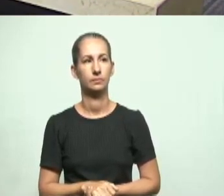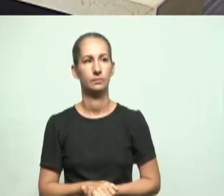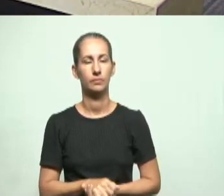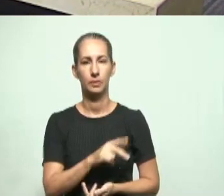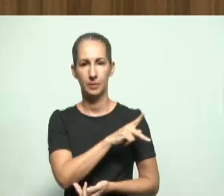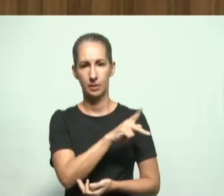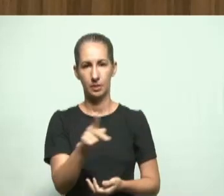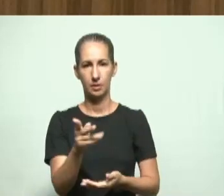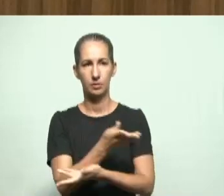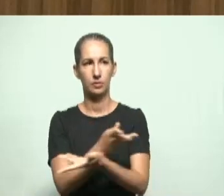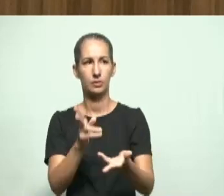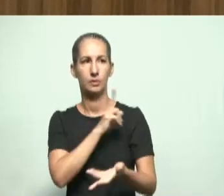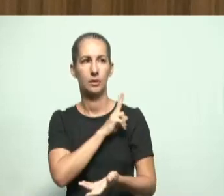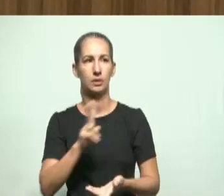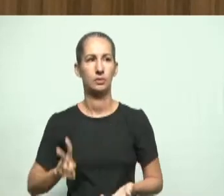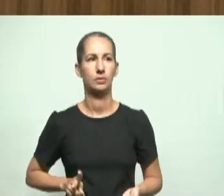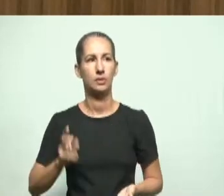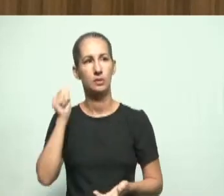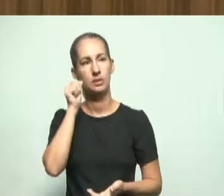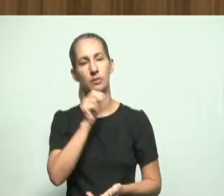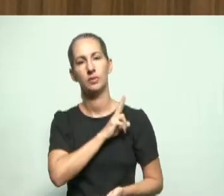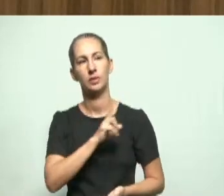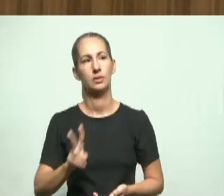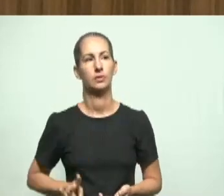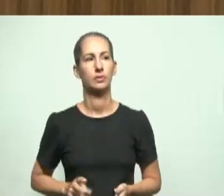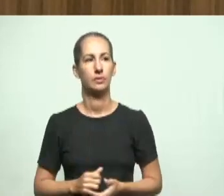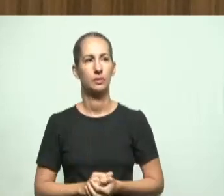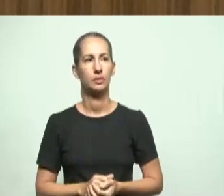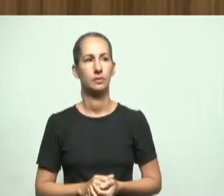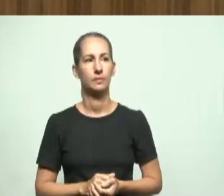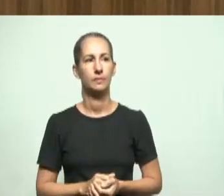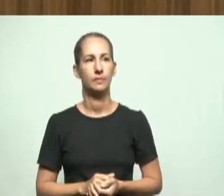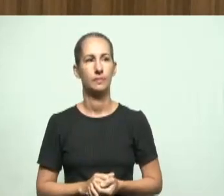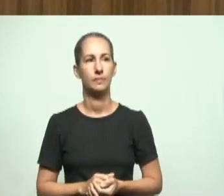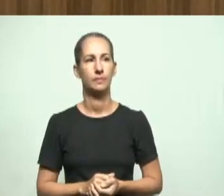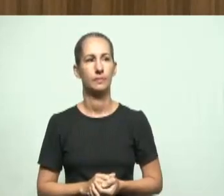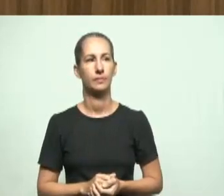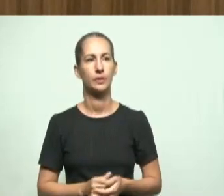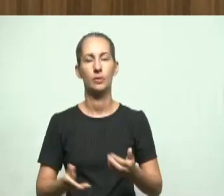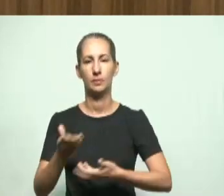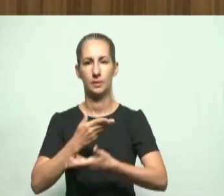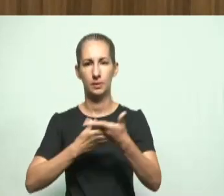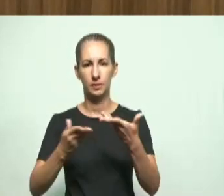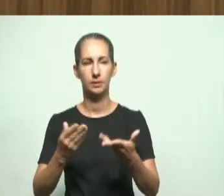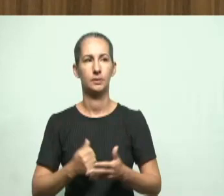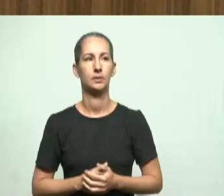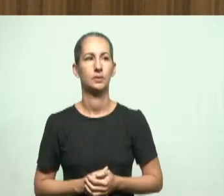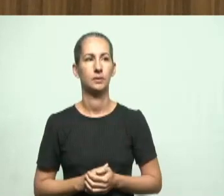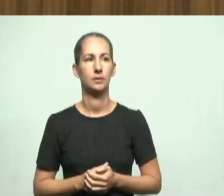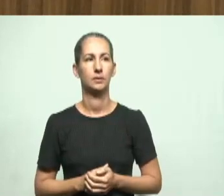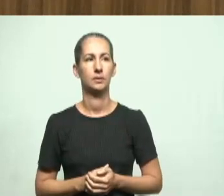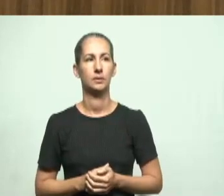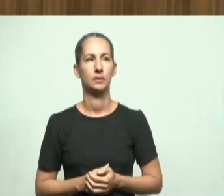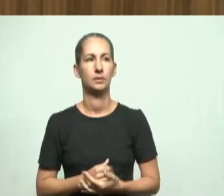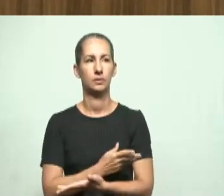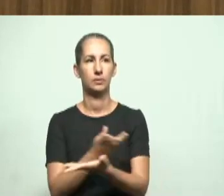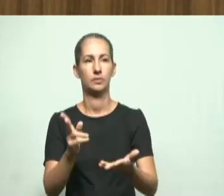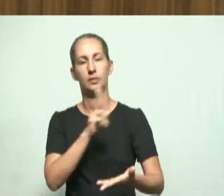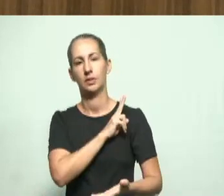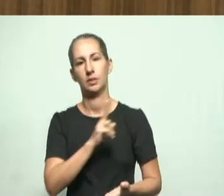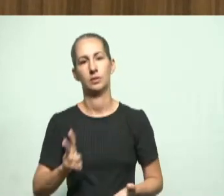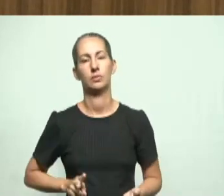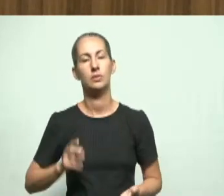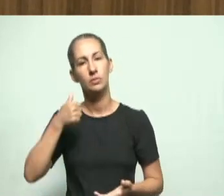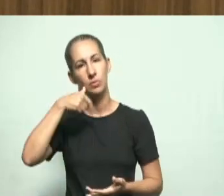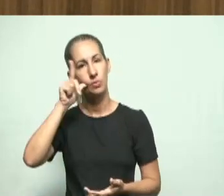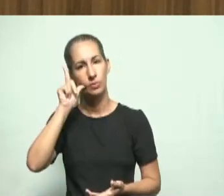Senhor presidente, senhores vereadores, vereadoras, apenas para compartilhar com os demais vereadores que